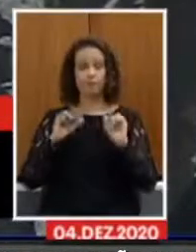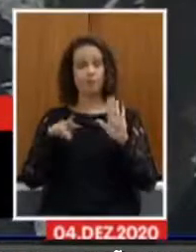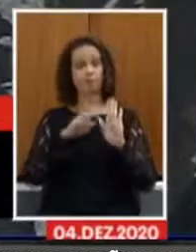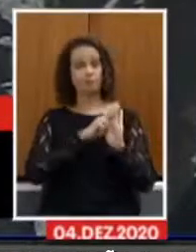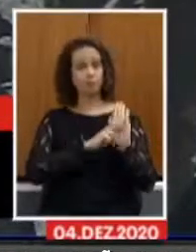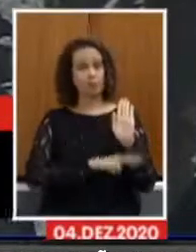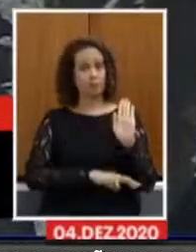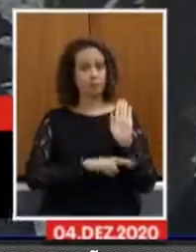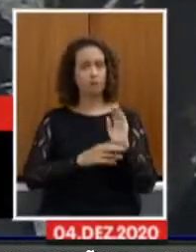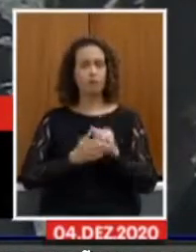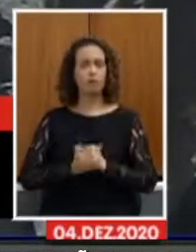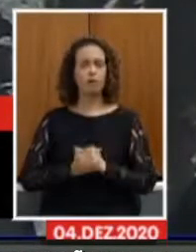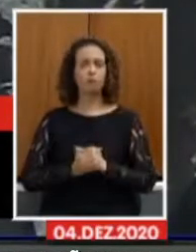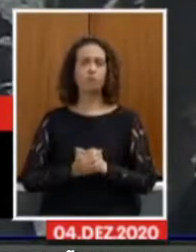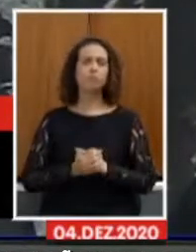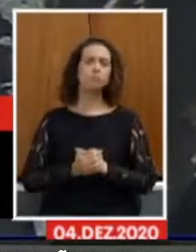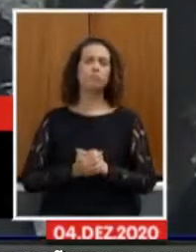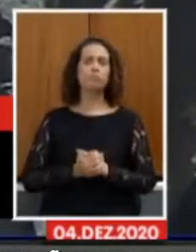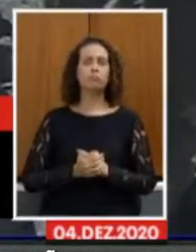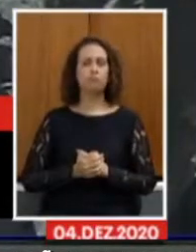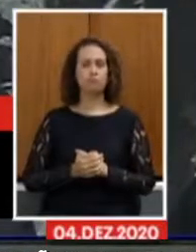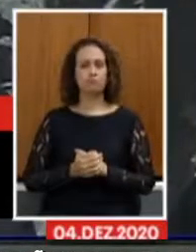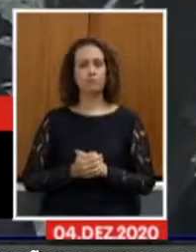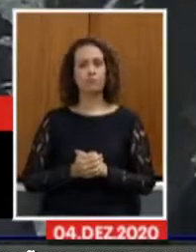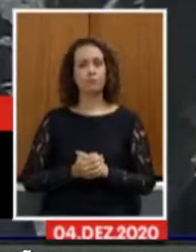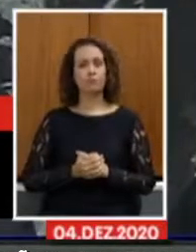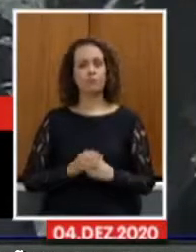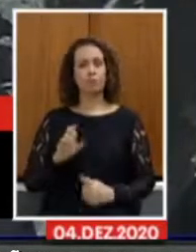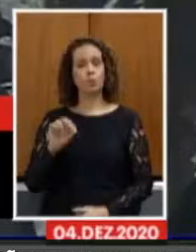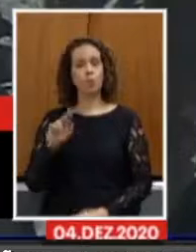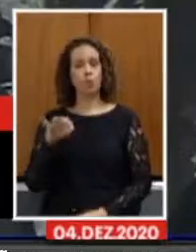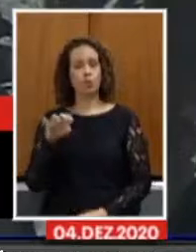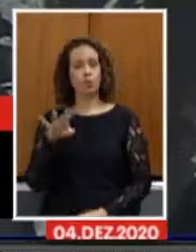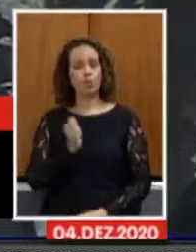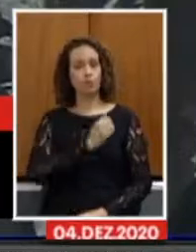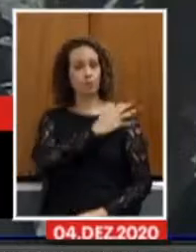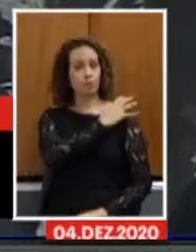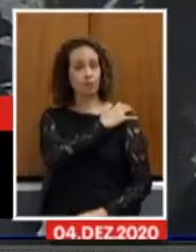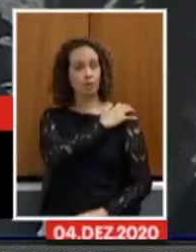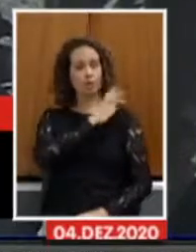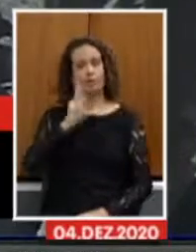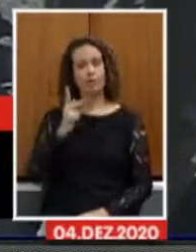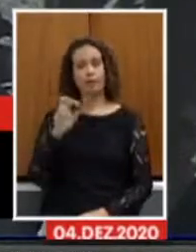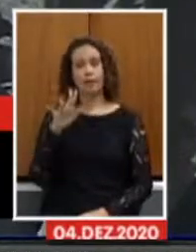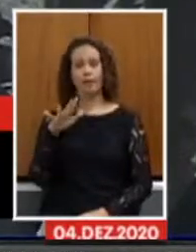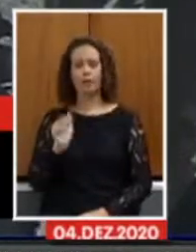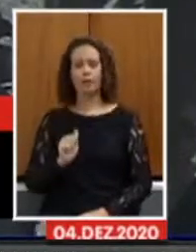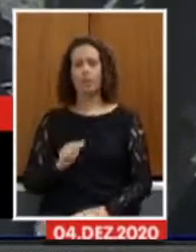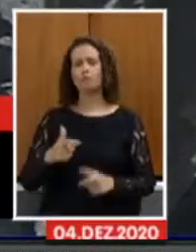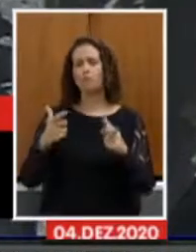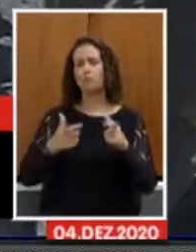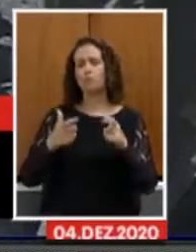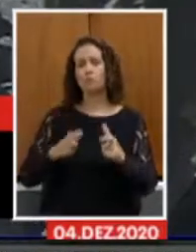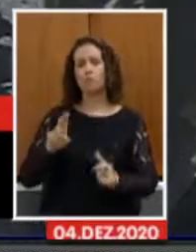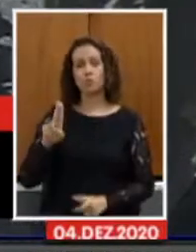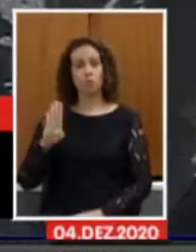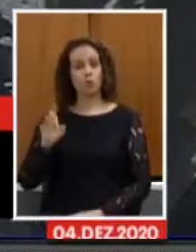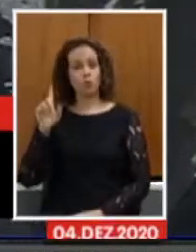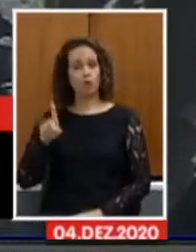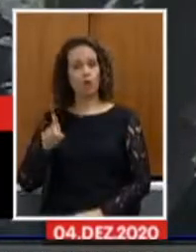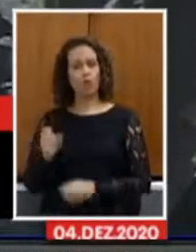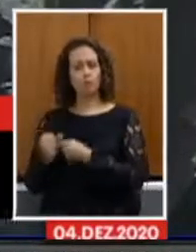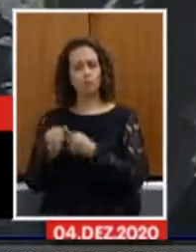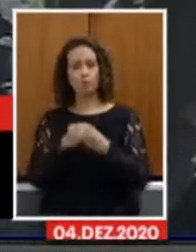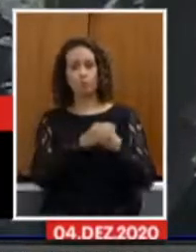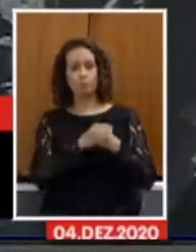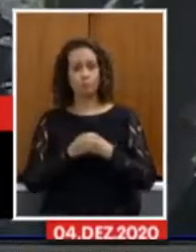número 516 de 2019 do deputado Coronel Henrique, que institui o Polo Moveleiro de Ubá e região. Em discussão o parecer,